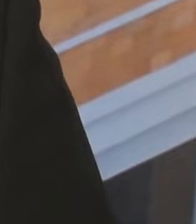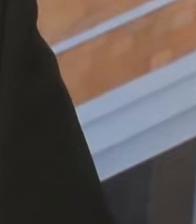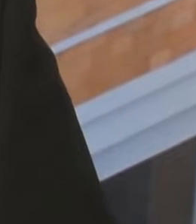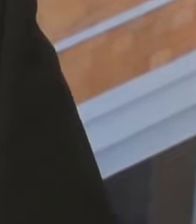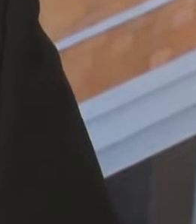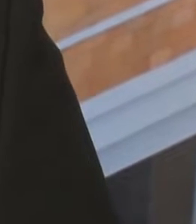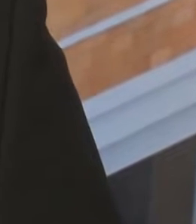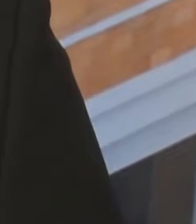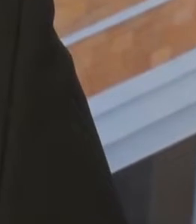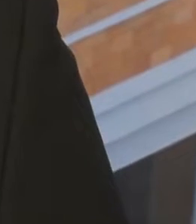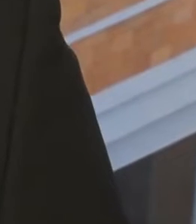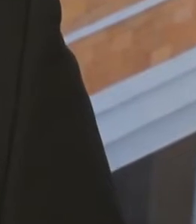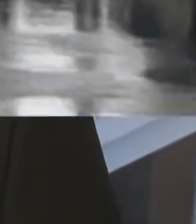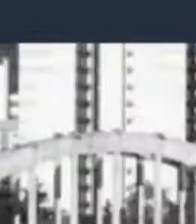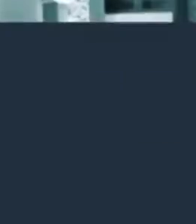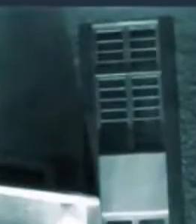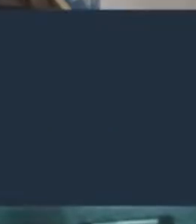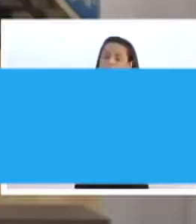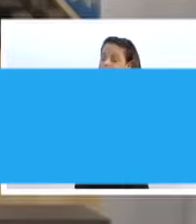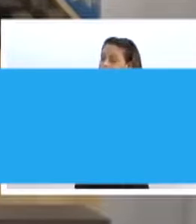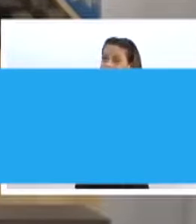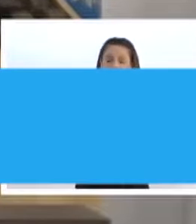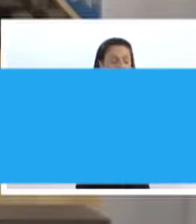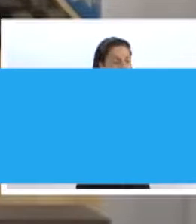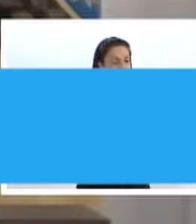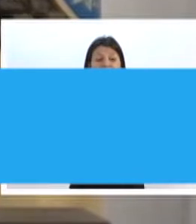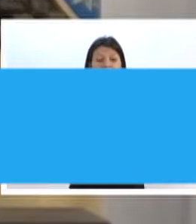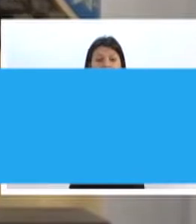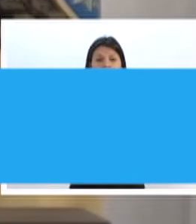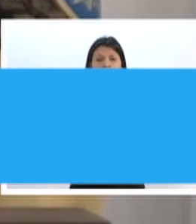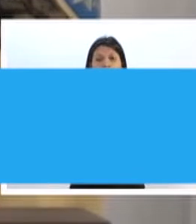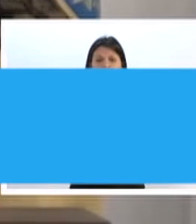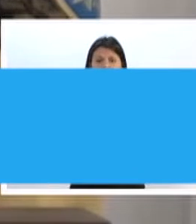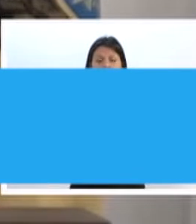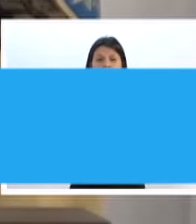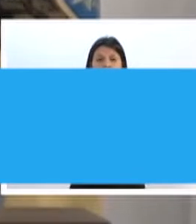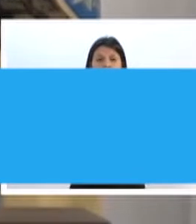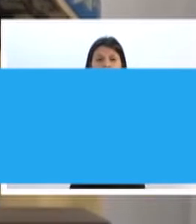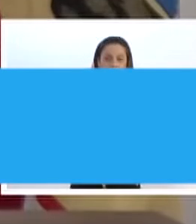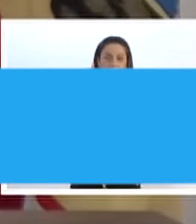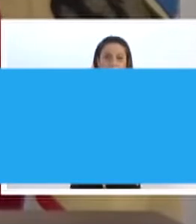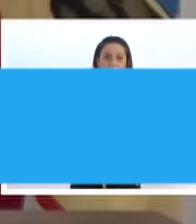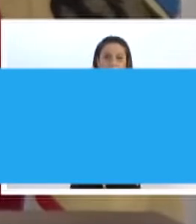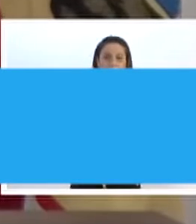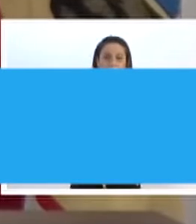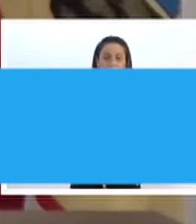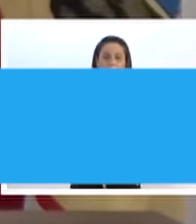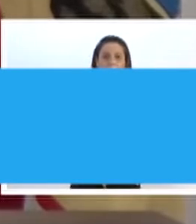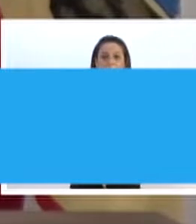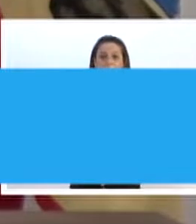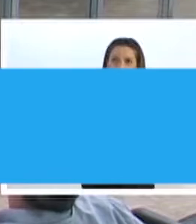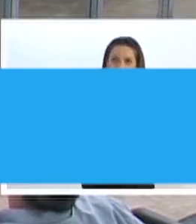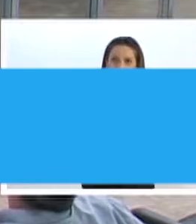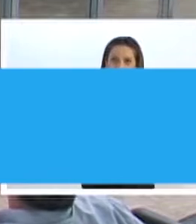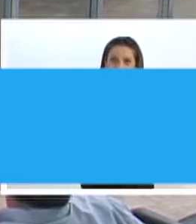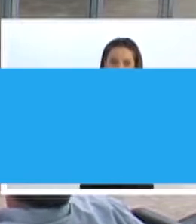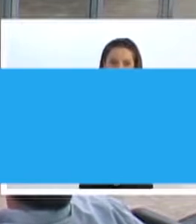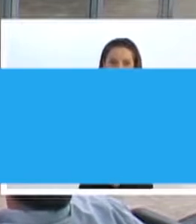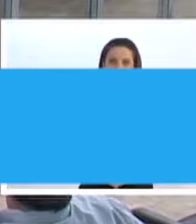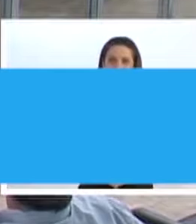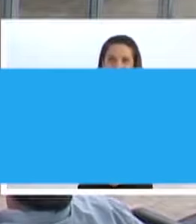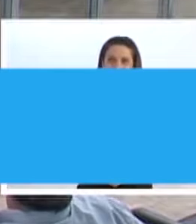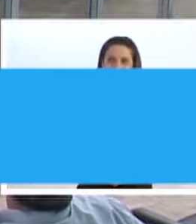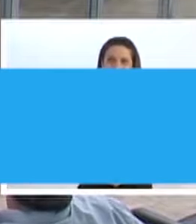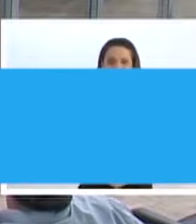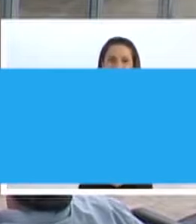Olá, veja hoje no TVL Notícias. Esporte, fake news e situação de famílias indígenas na cidade são